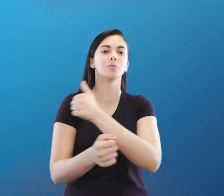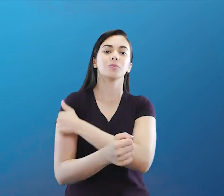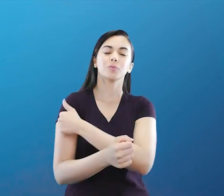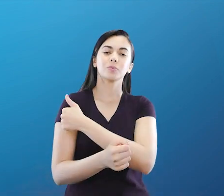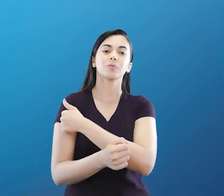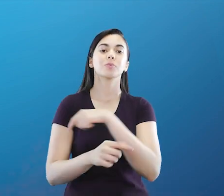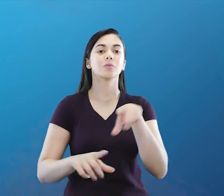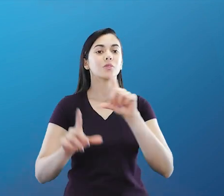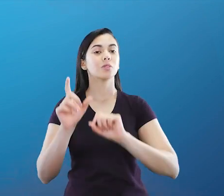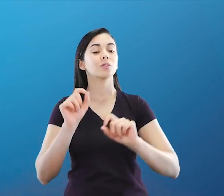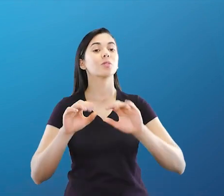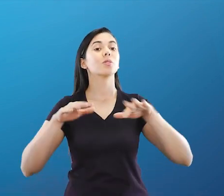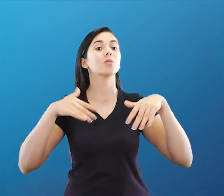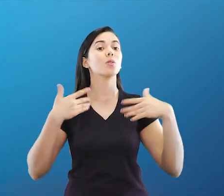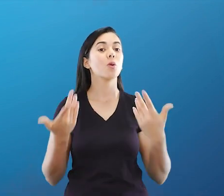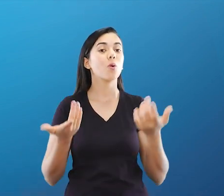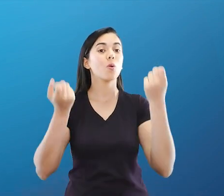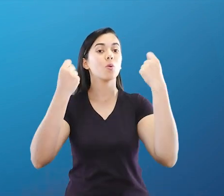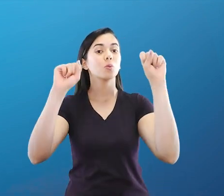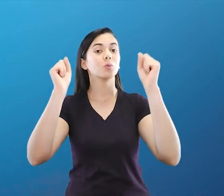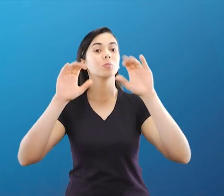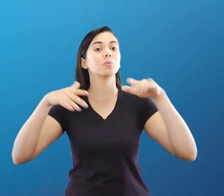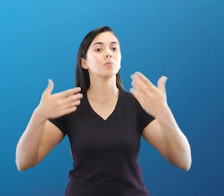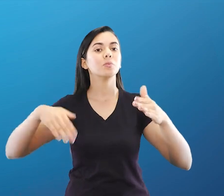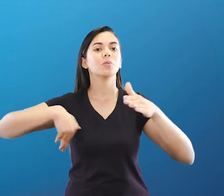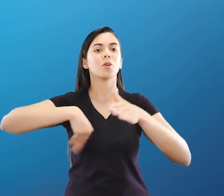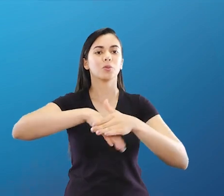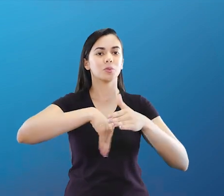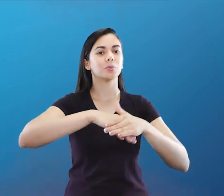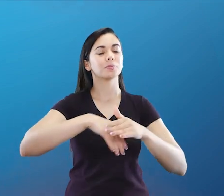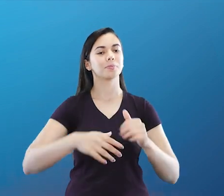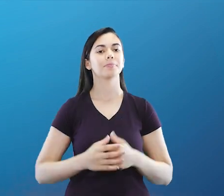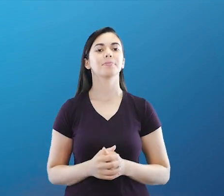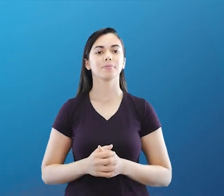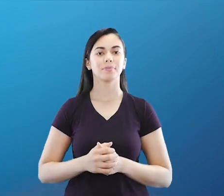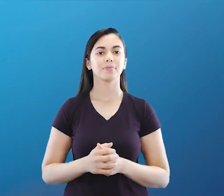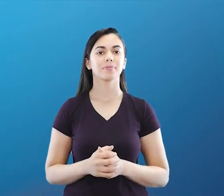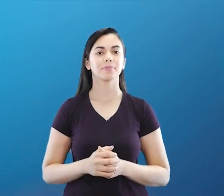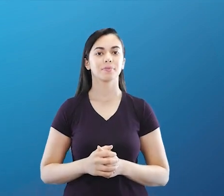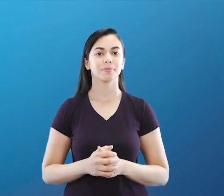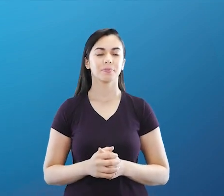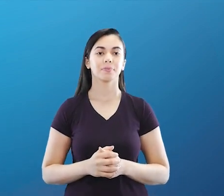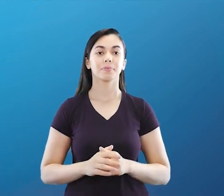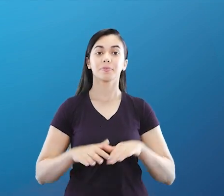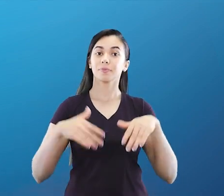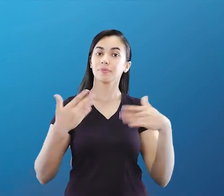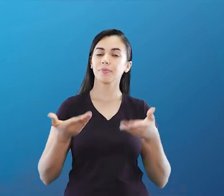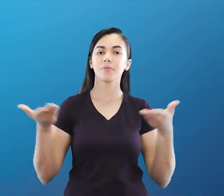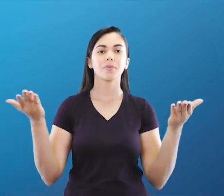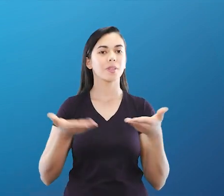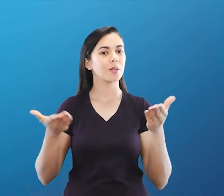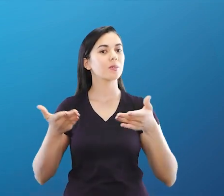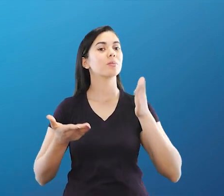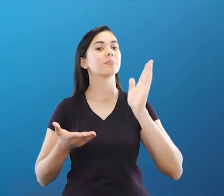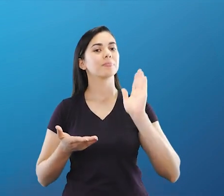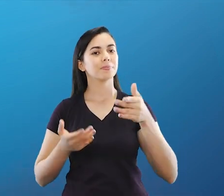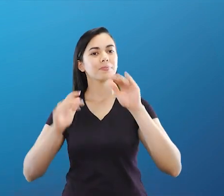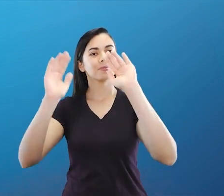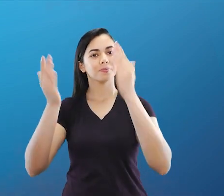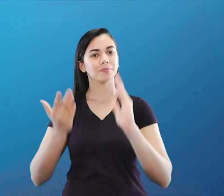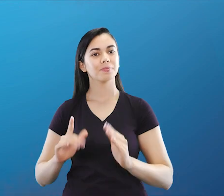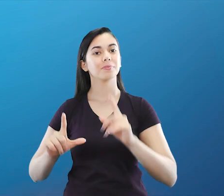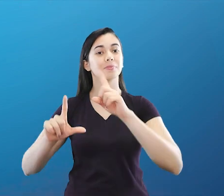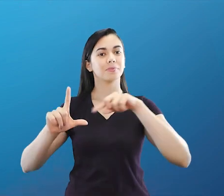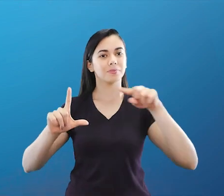alunos preferem qual modalidade? O futebol. Olha só, turma, agora que nós